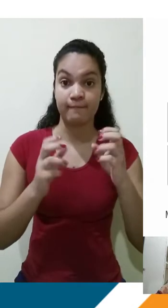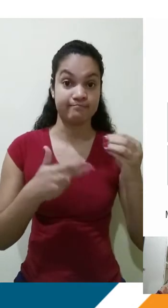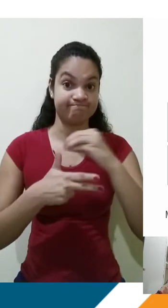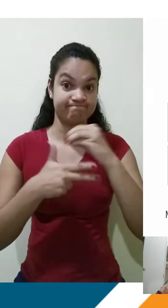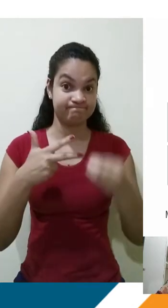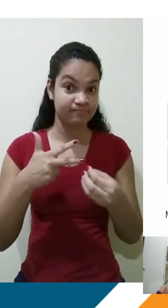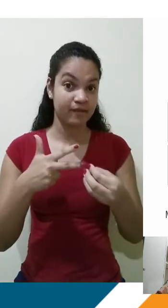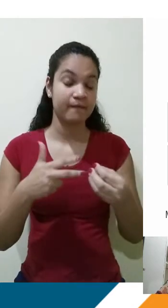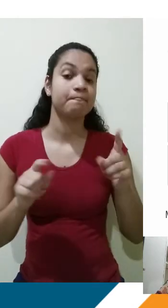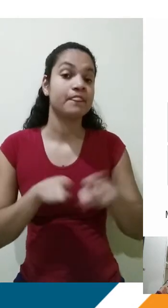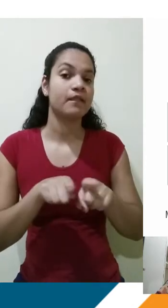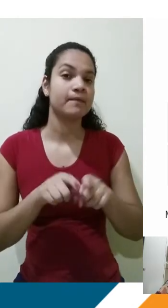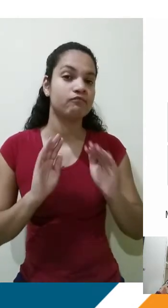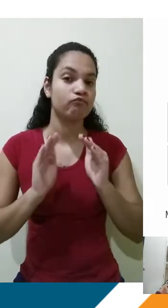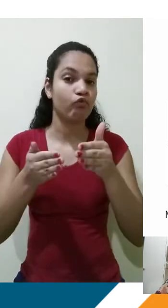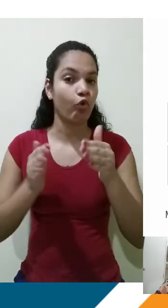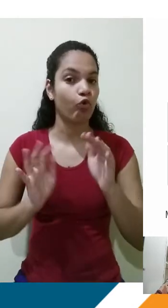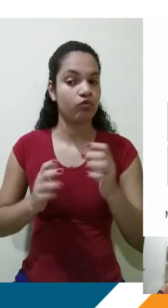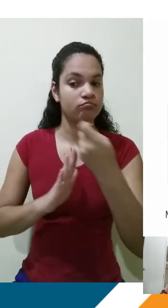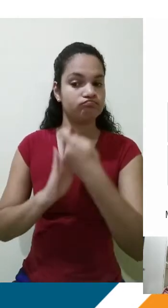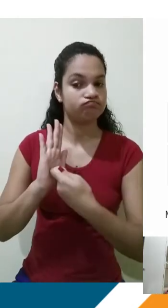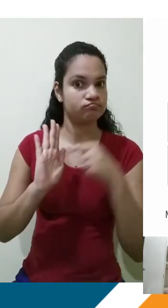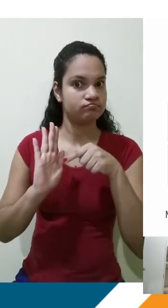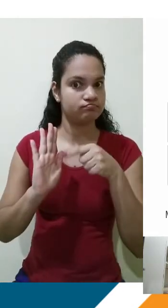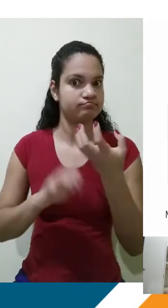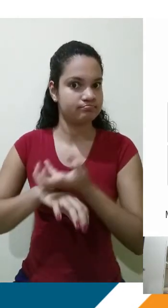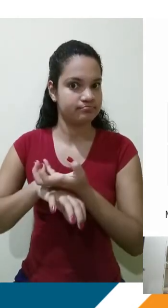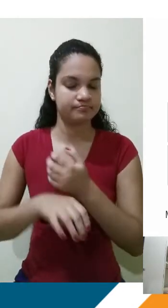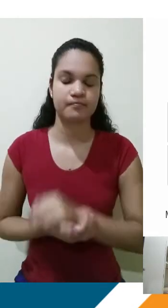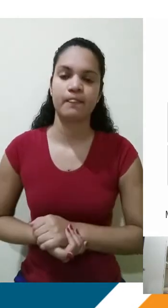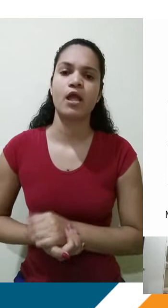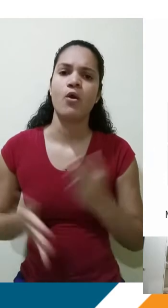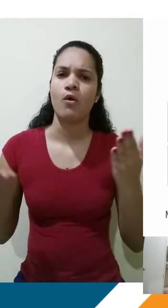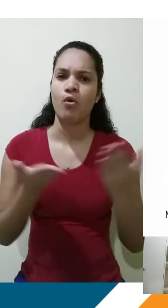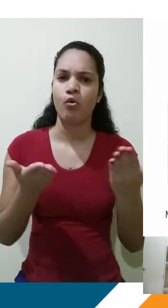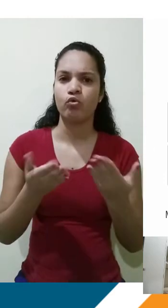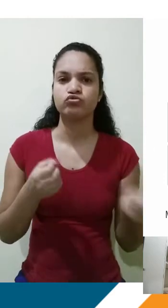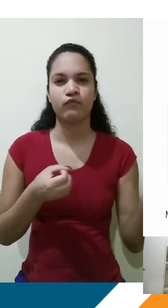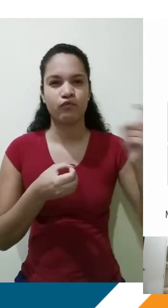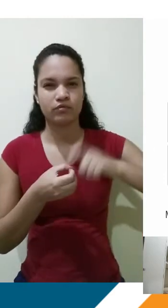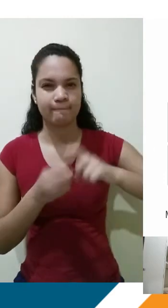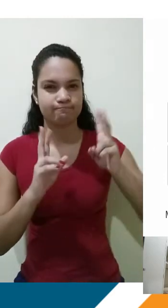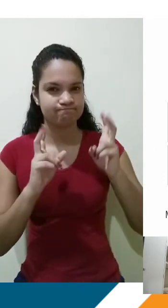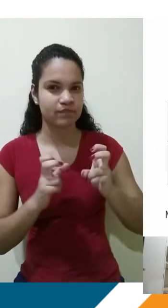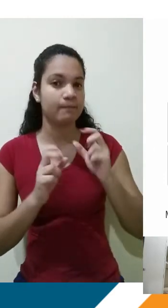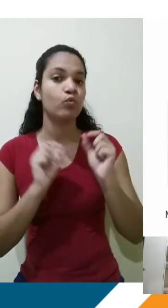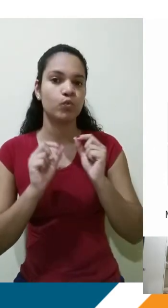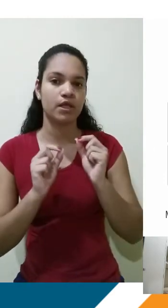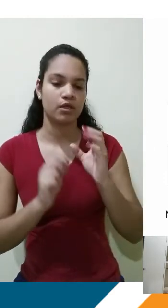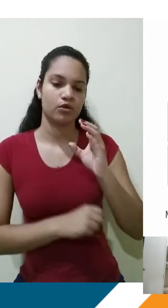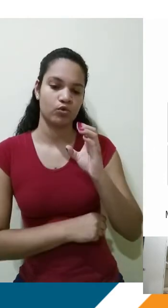o Enem e pensando a disciplina de redação. E a gente hoje voltou para falar um pouquinho mais